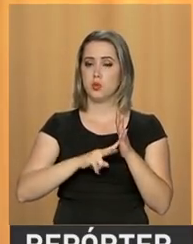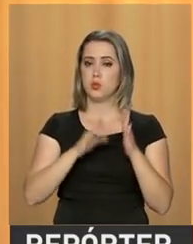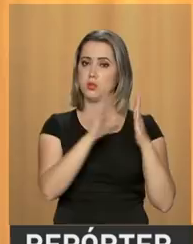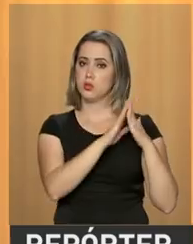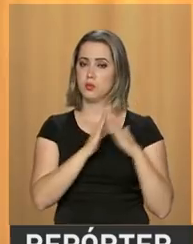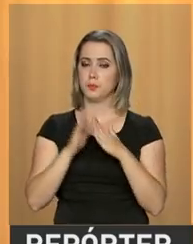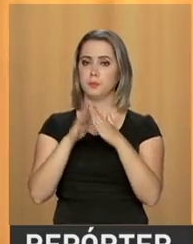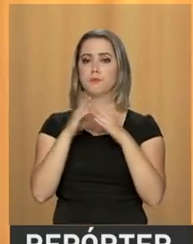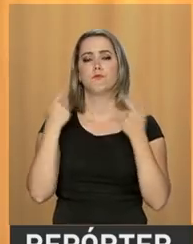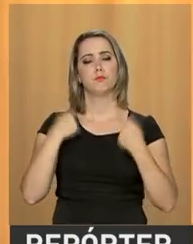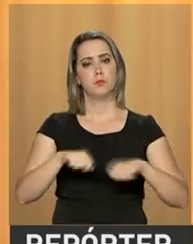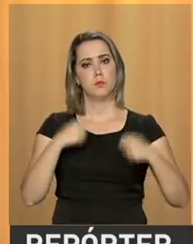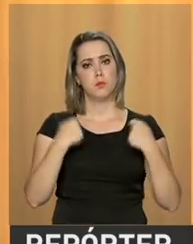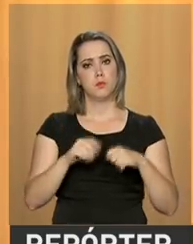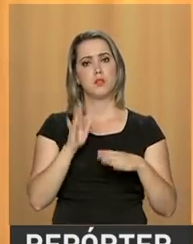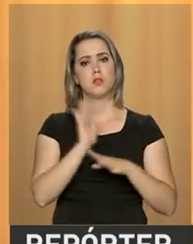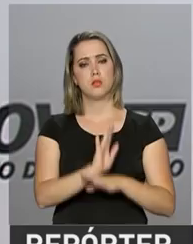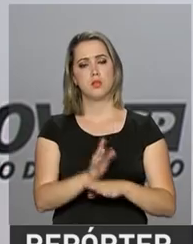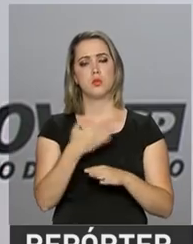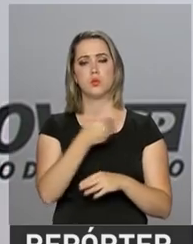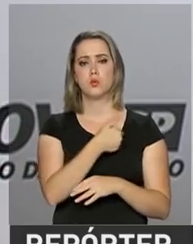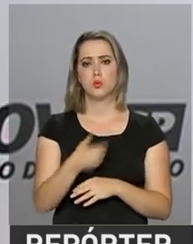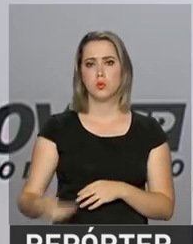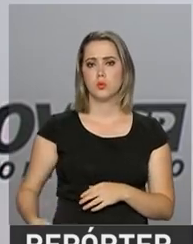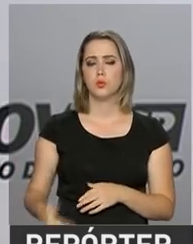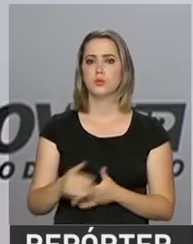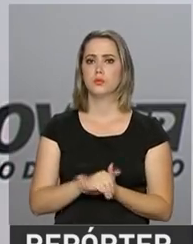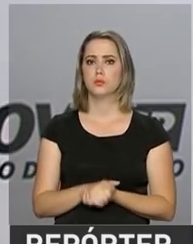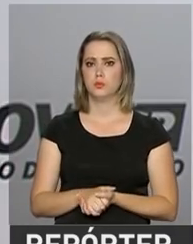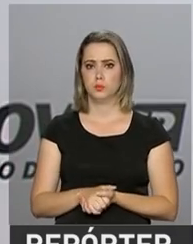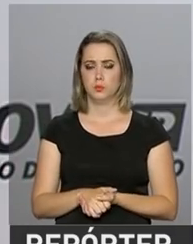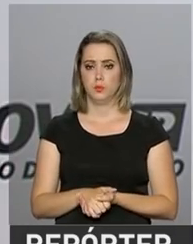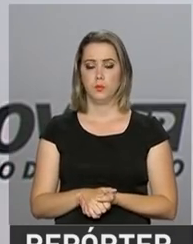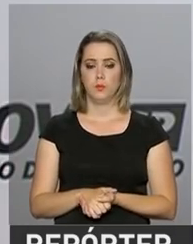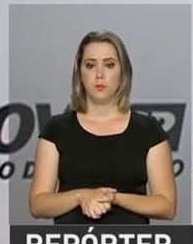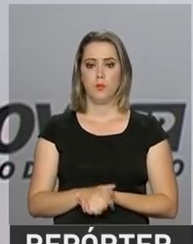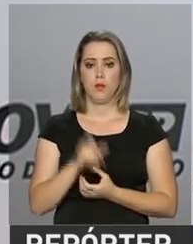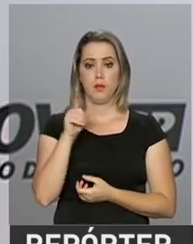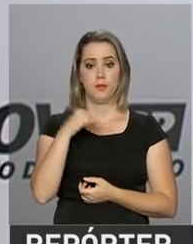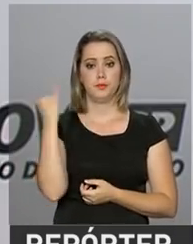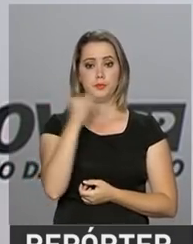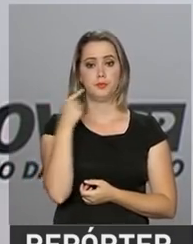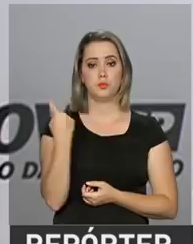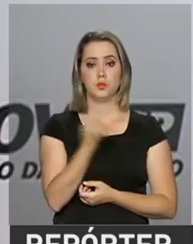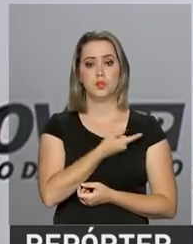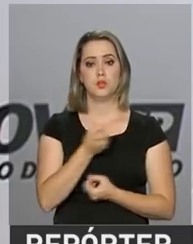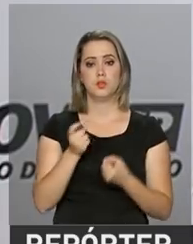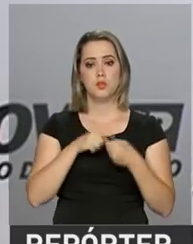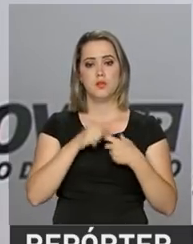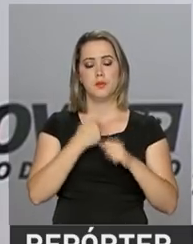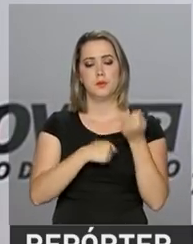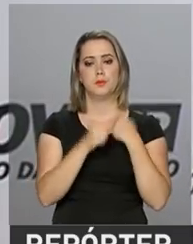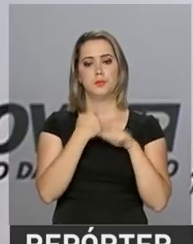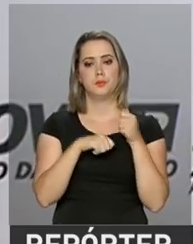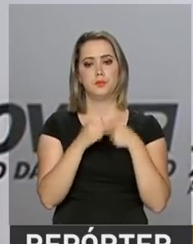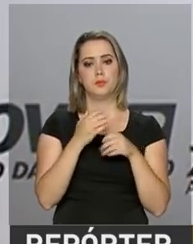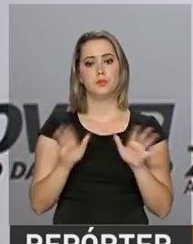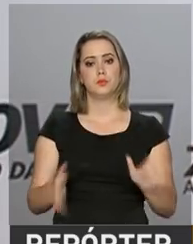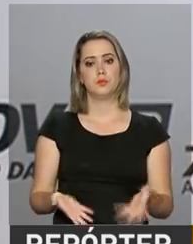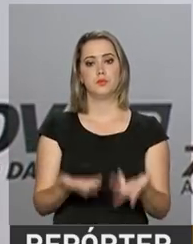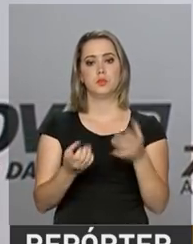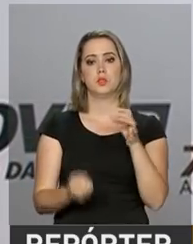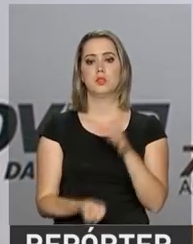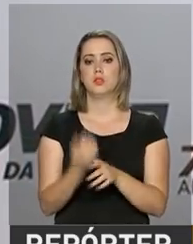reformas o apoio do setor ao governo é muito importante que nós retomamos o crescimento econômico para que a gente possa voltar a gerar empregos